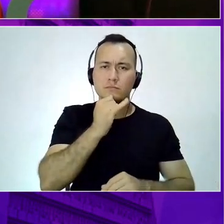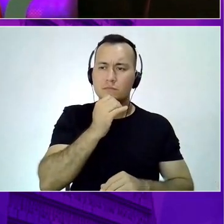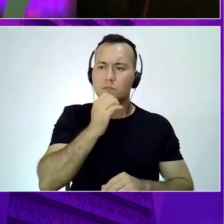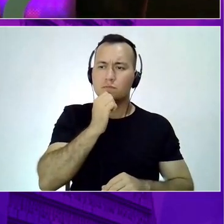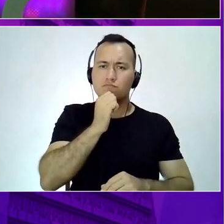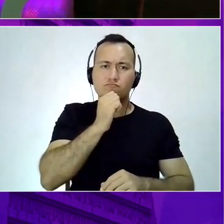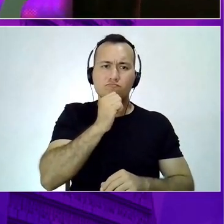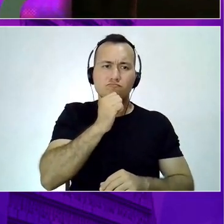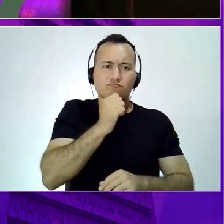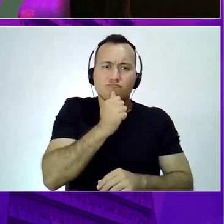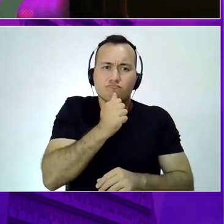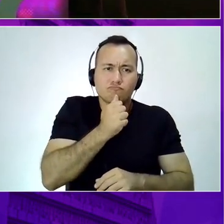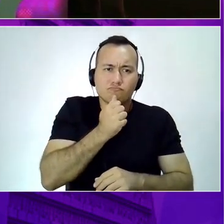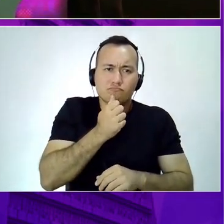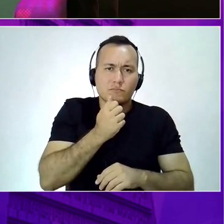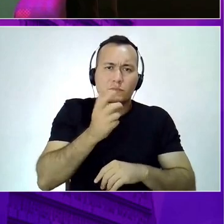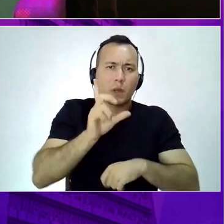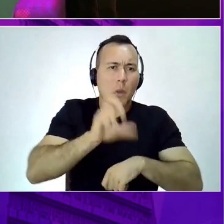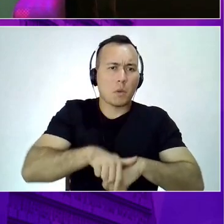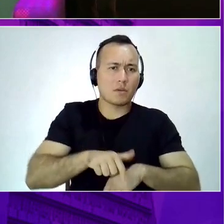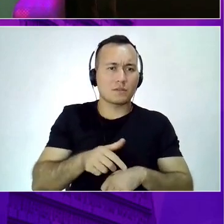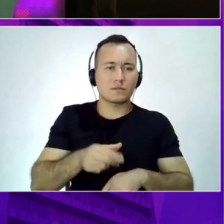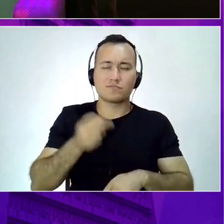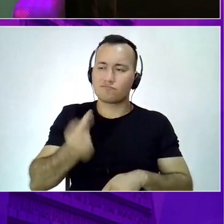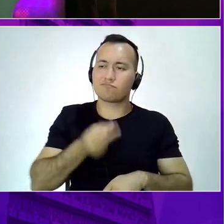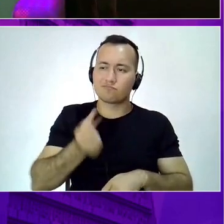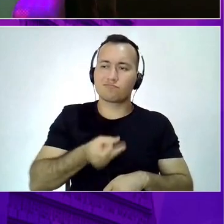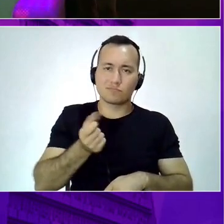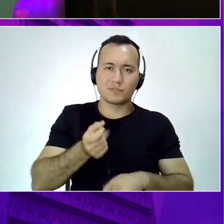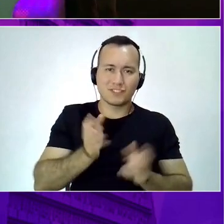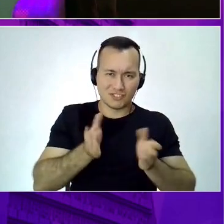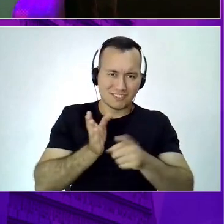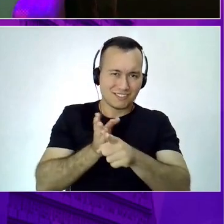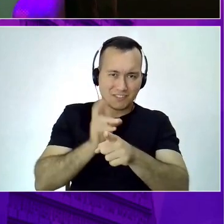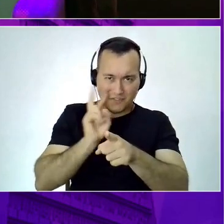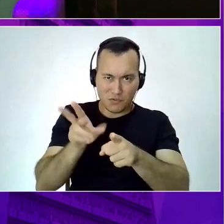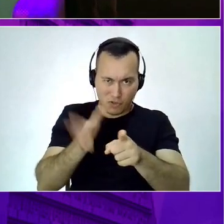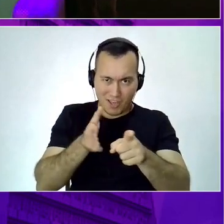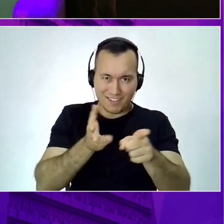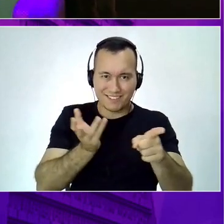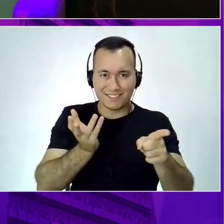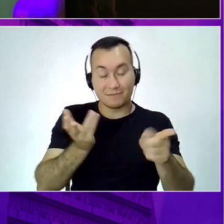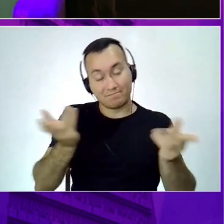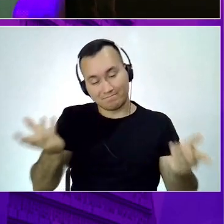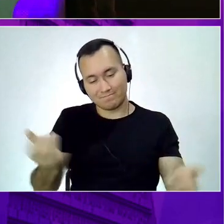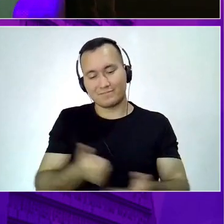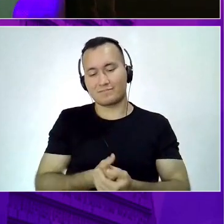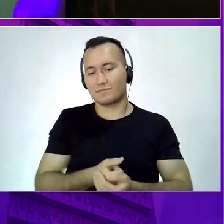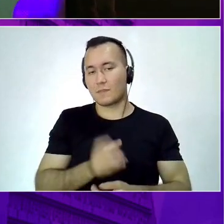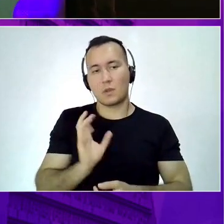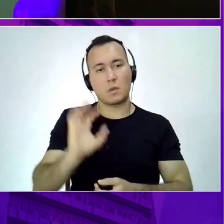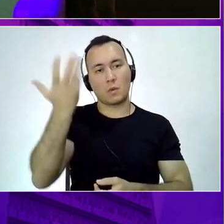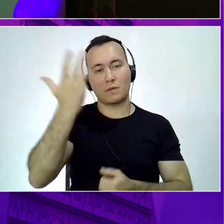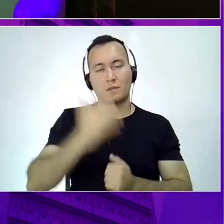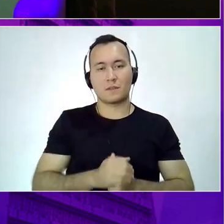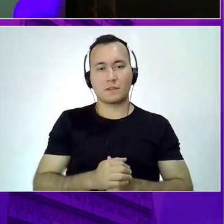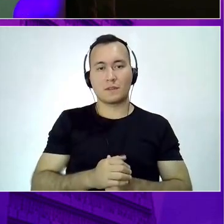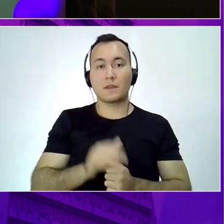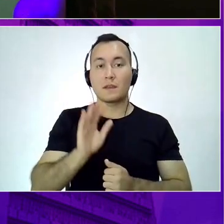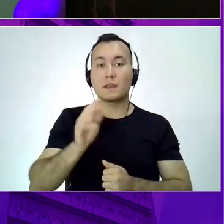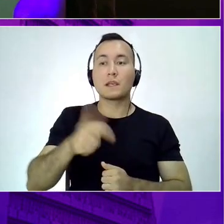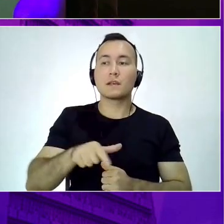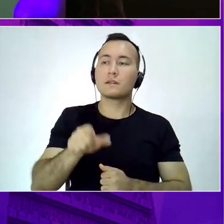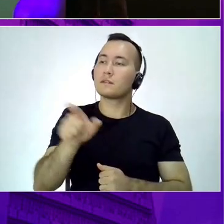colocar. Mais do que isso, quantas pessoas, de fato, escrevem da forma adequada um feedback?